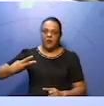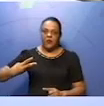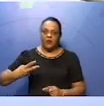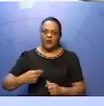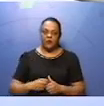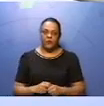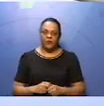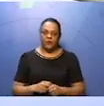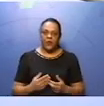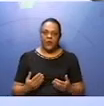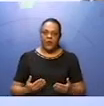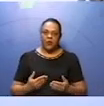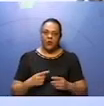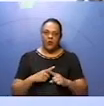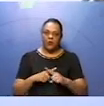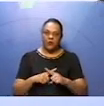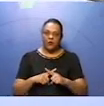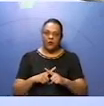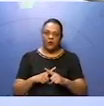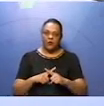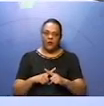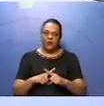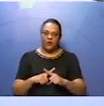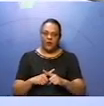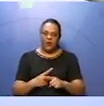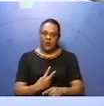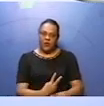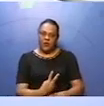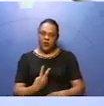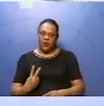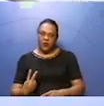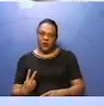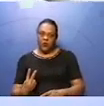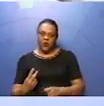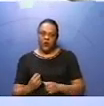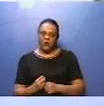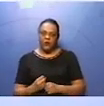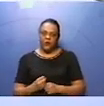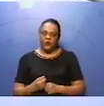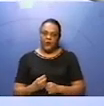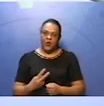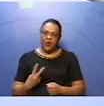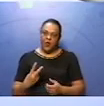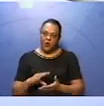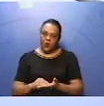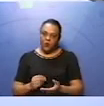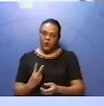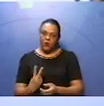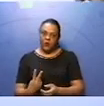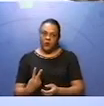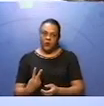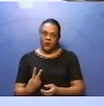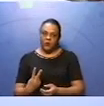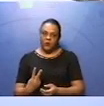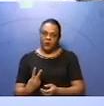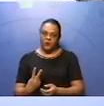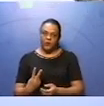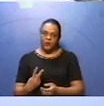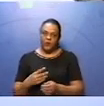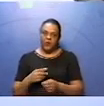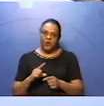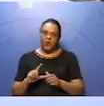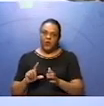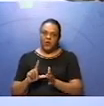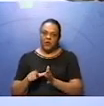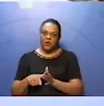como é uma conta de vezes, com bases iguais, copia a base, que é o 2, e faz a continha de